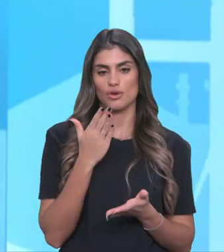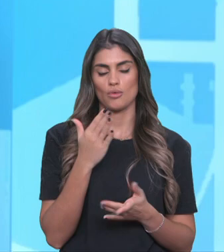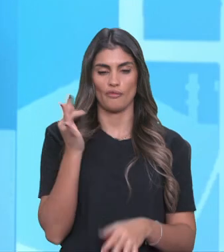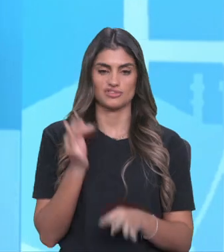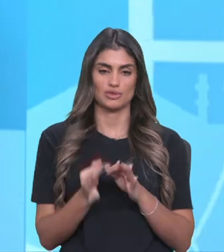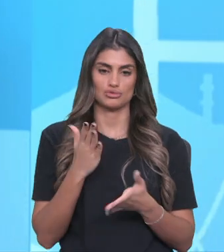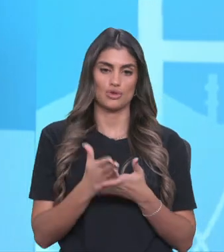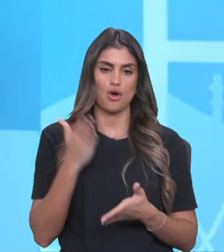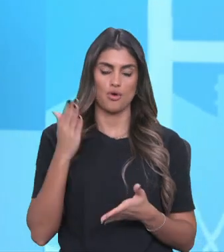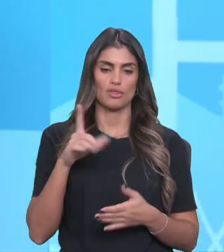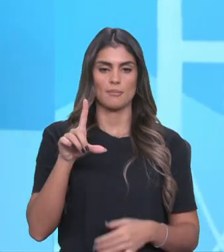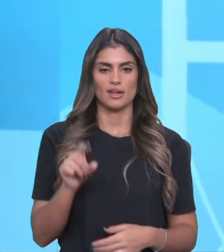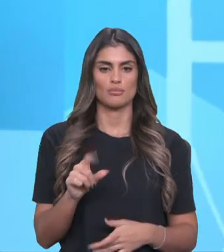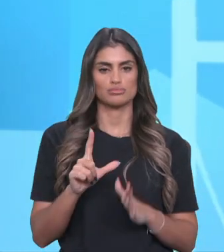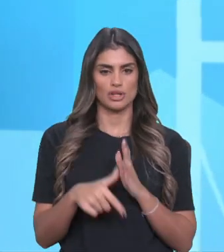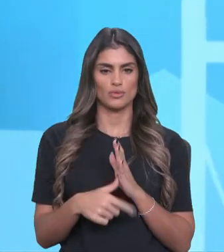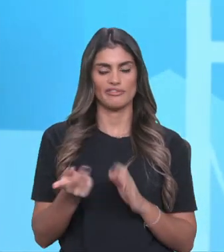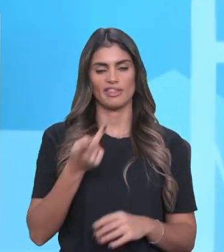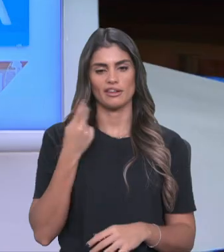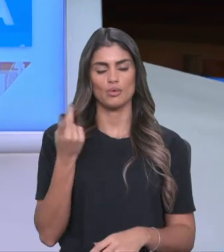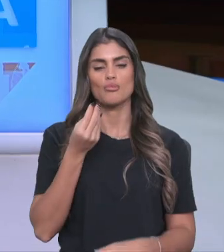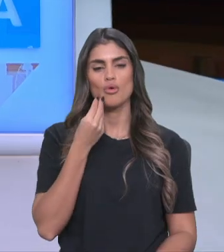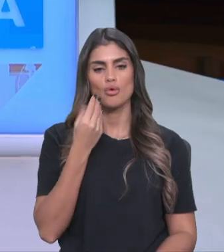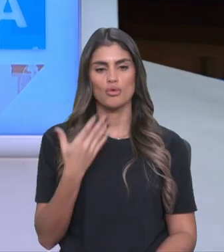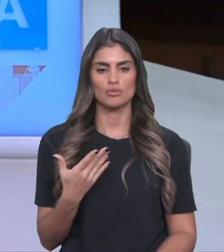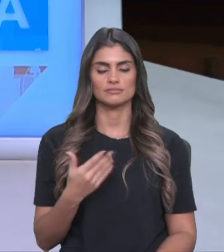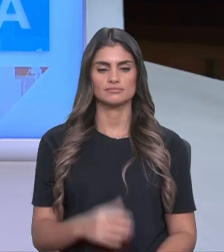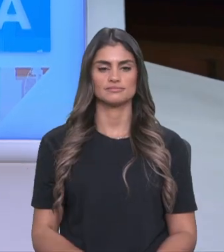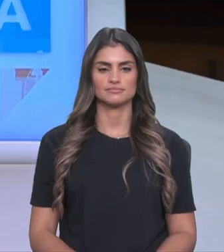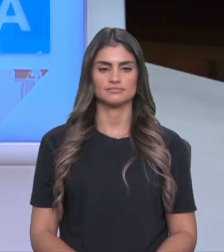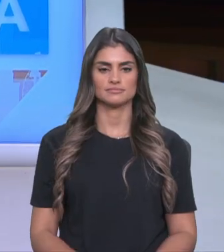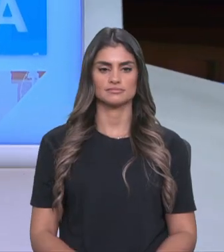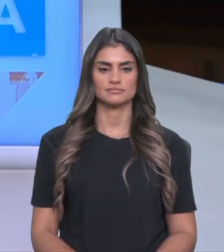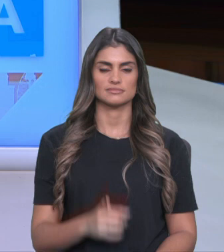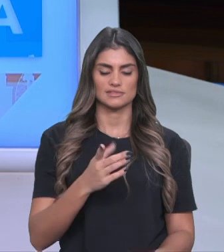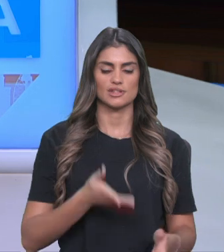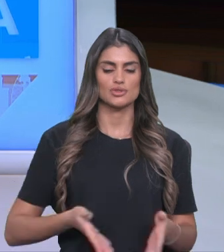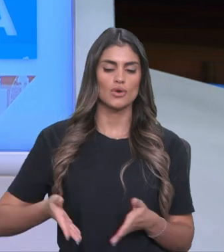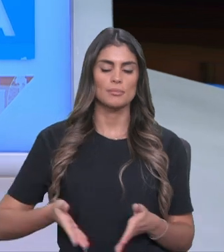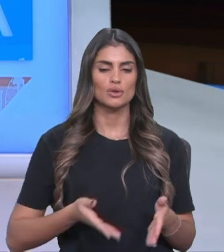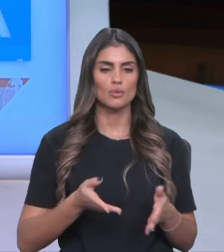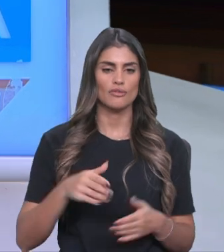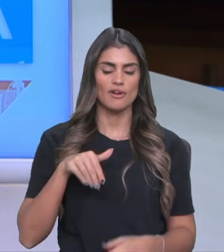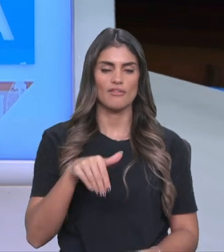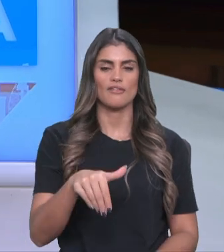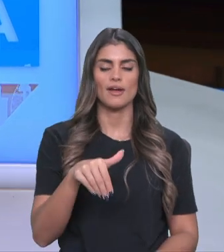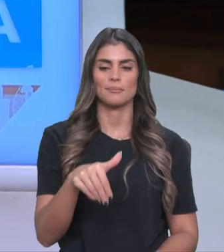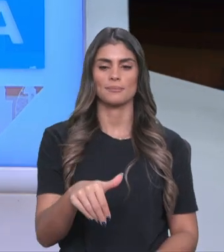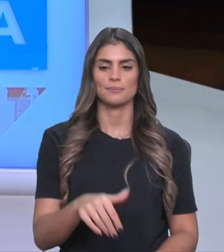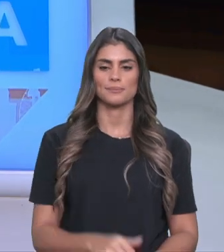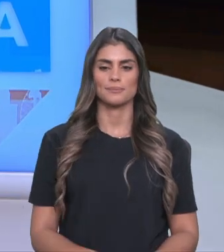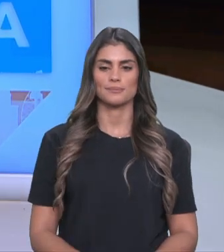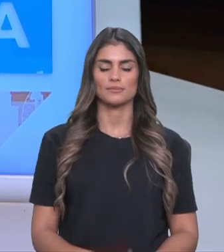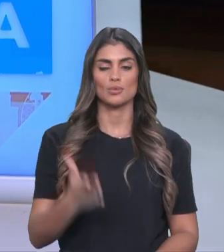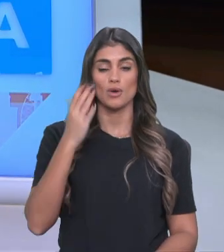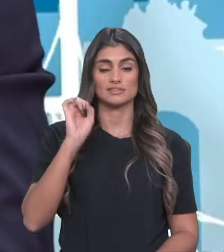celebrativos, mas como um projeto de vida. É esse o caminho que se vai seguindo? Eu penso que